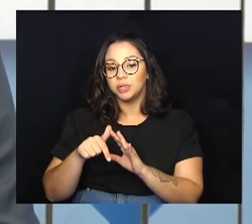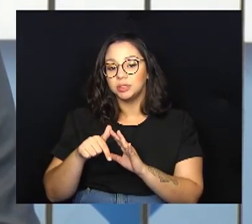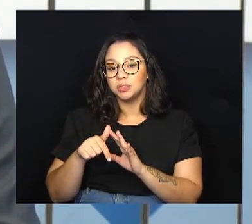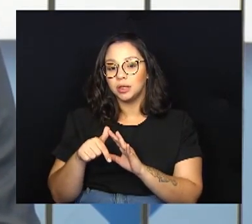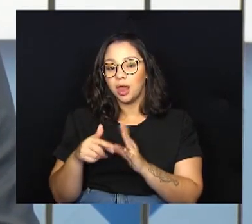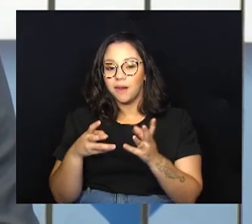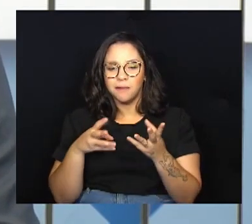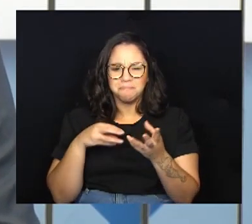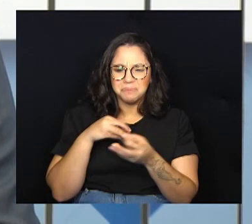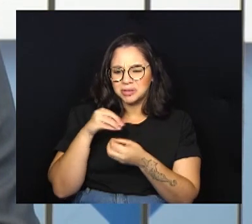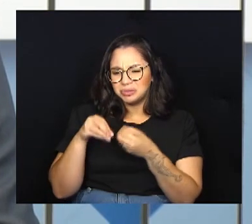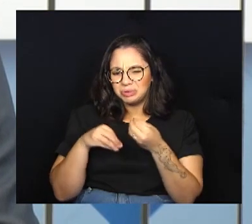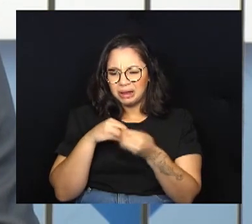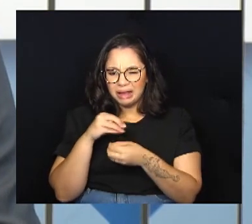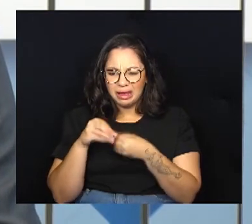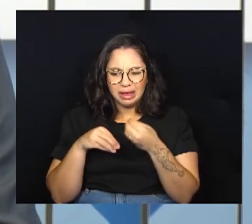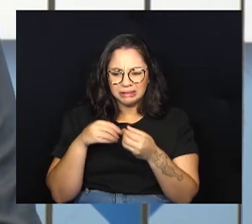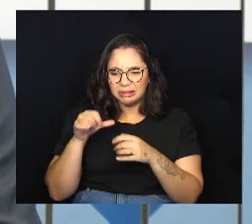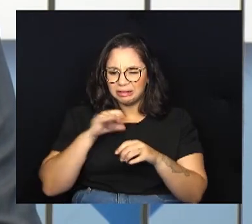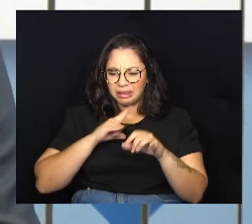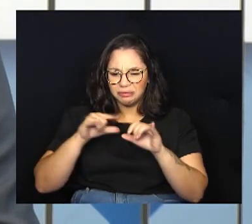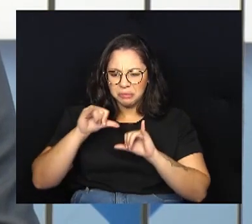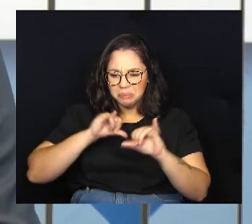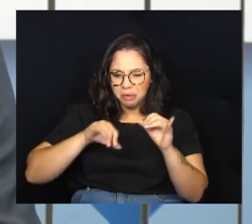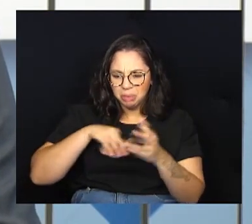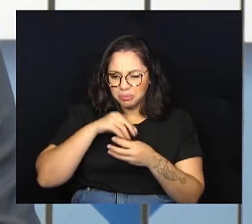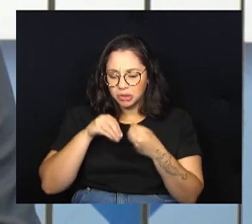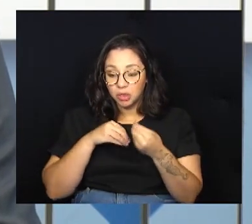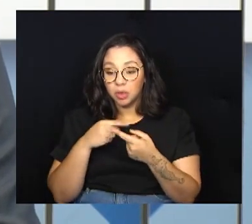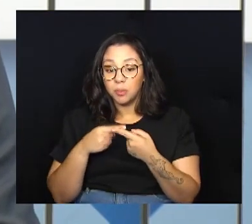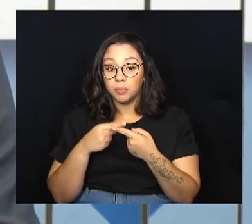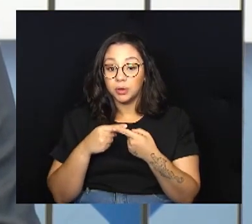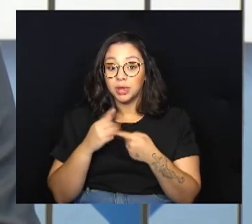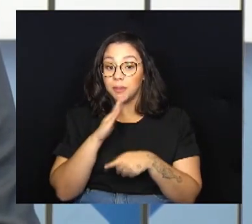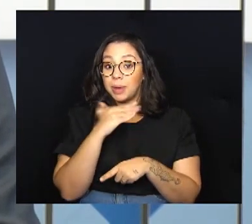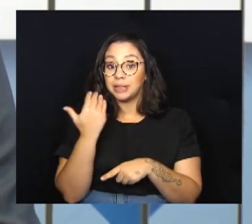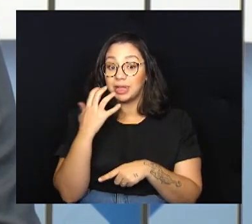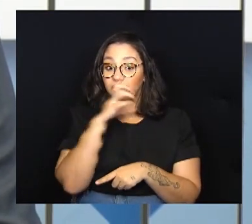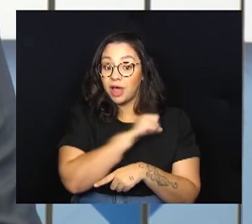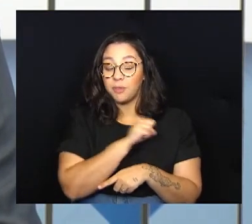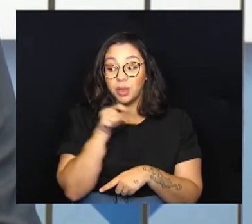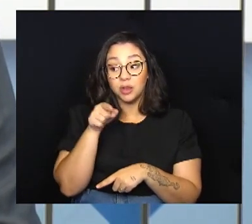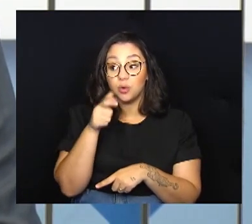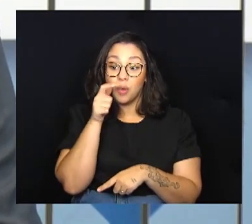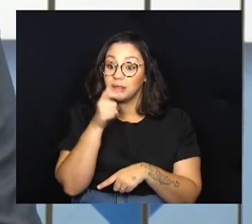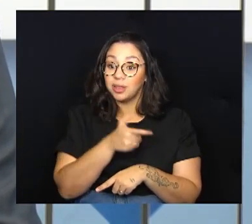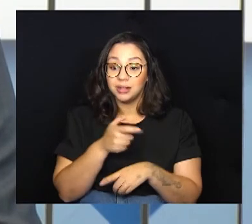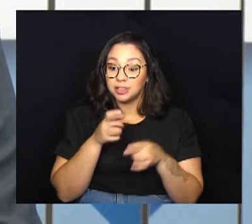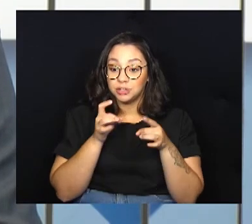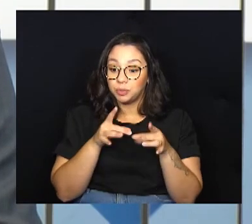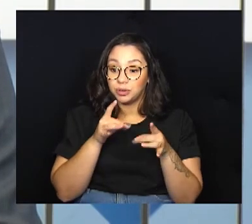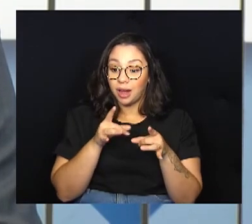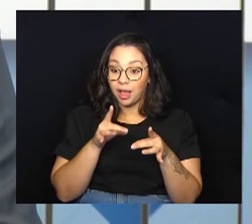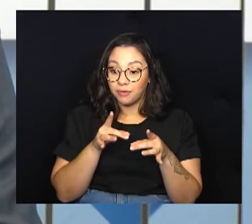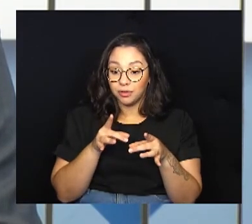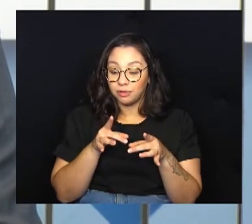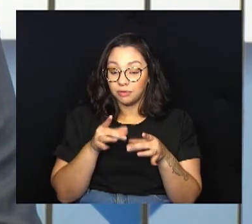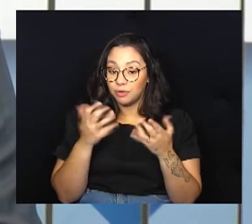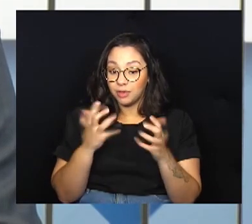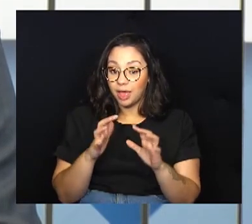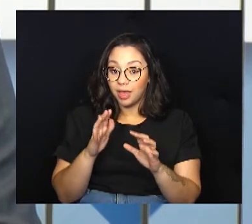forma e cada vez usam esses métodos clandestinos, mas que chega muito rápido lá na ponta. E a gente vai